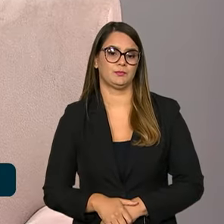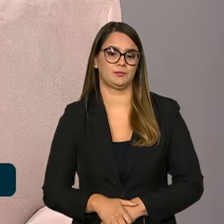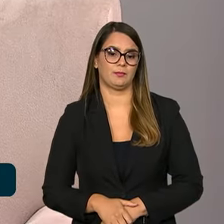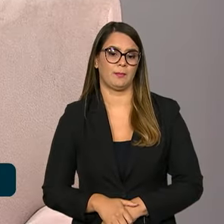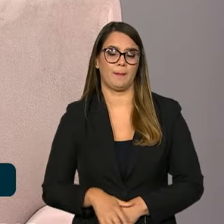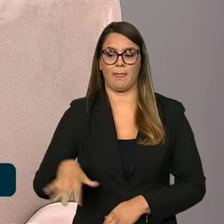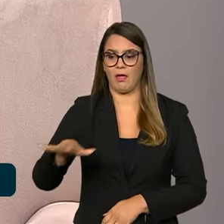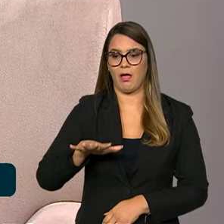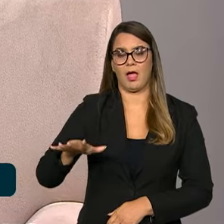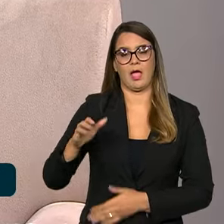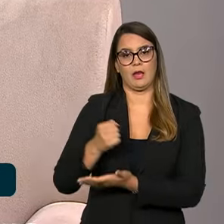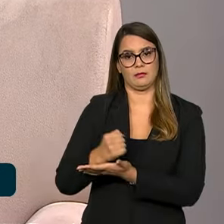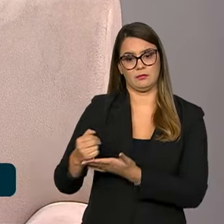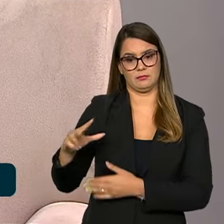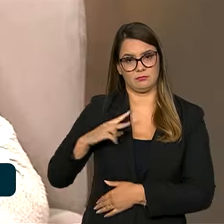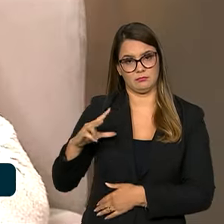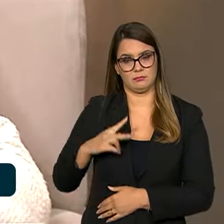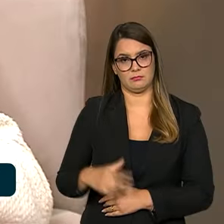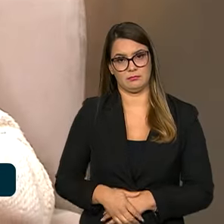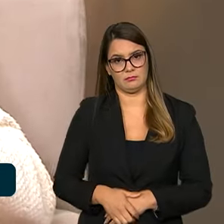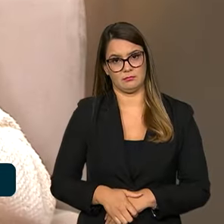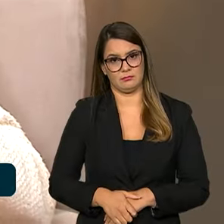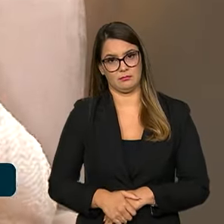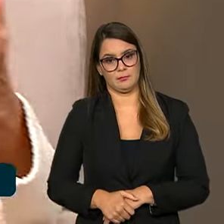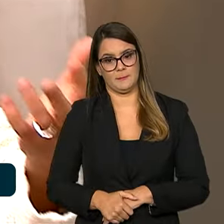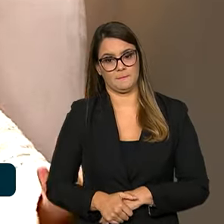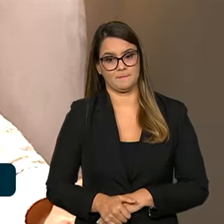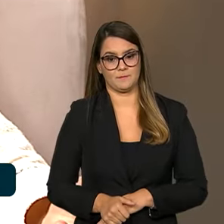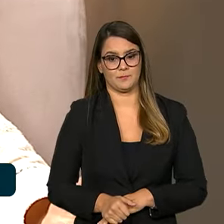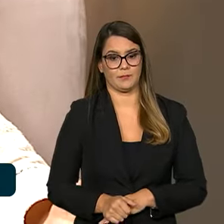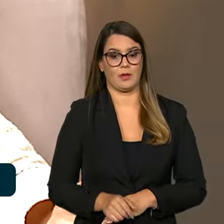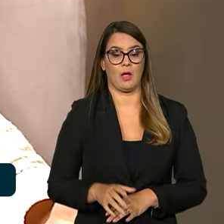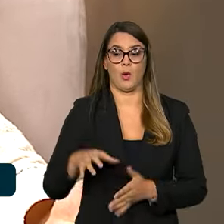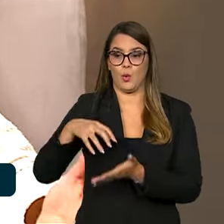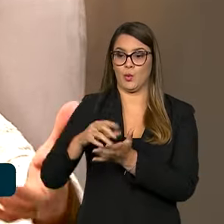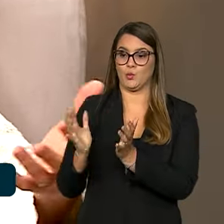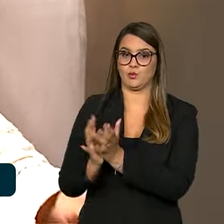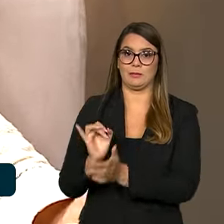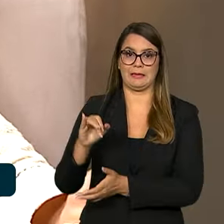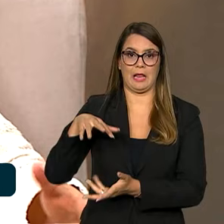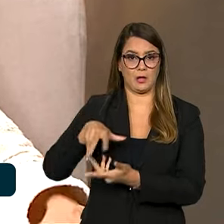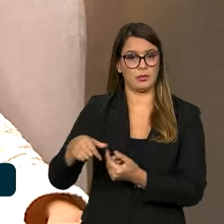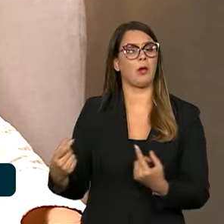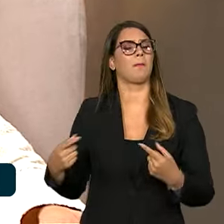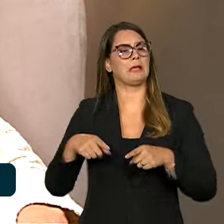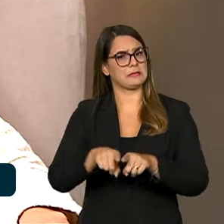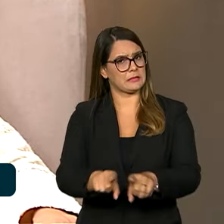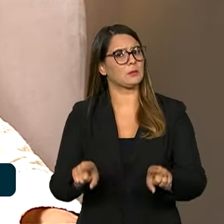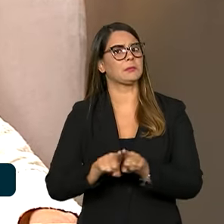terceiro setor eh as as as os organismos internacionais que são parceiros também